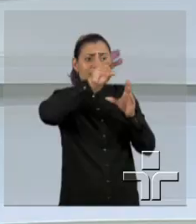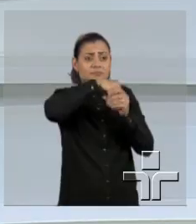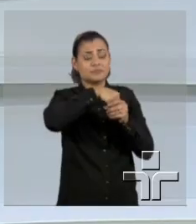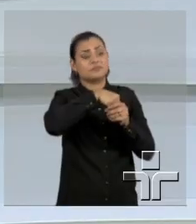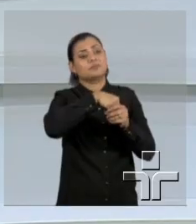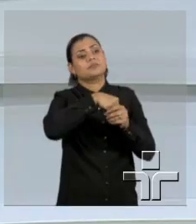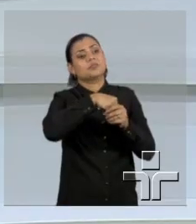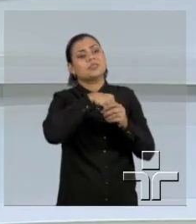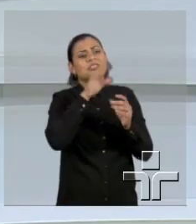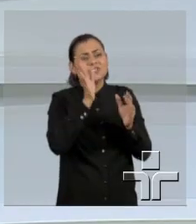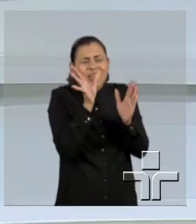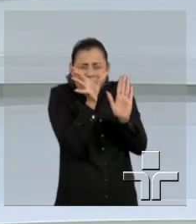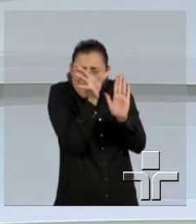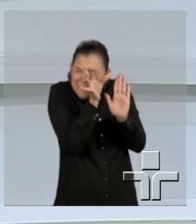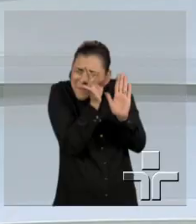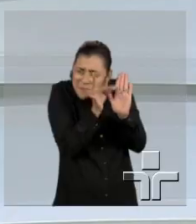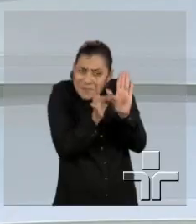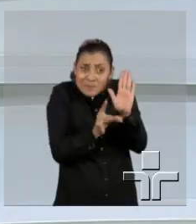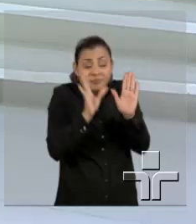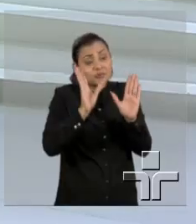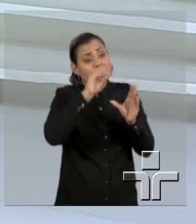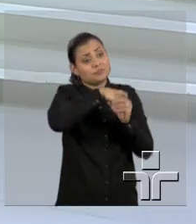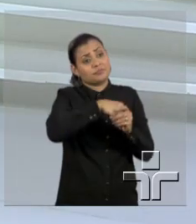que plenificados.